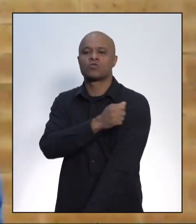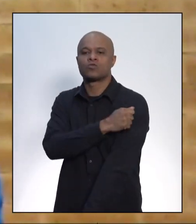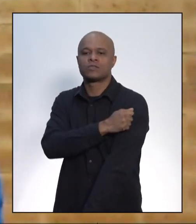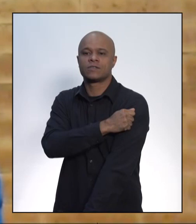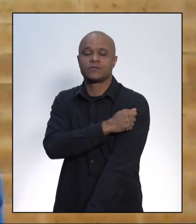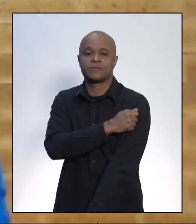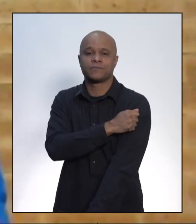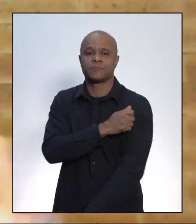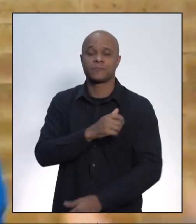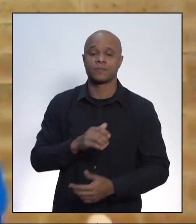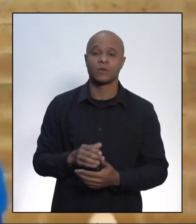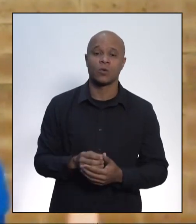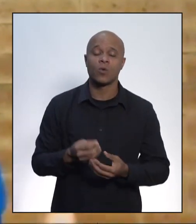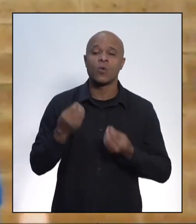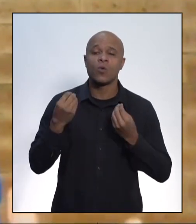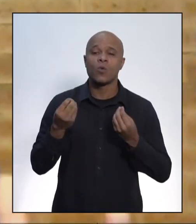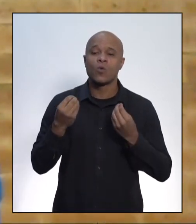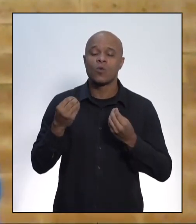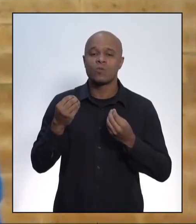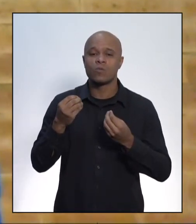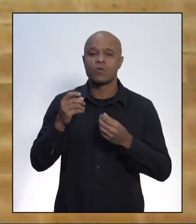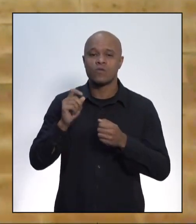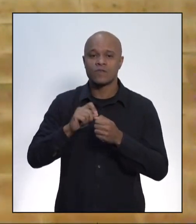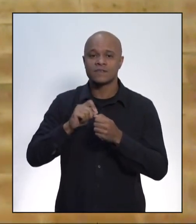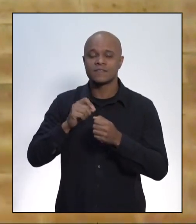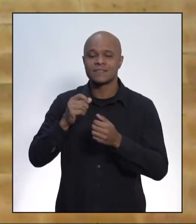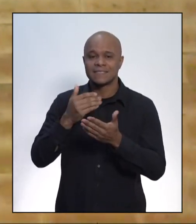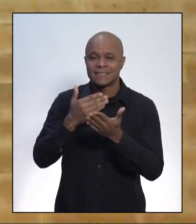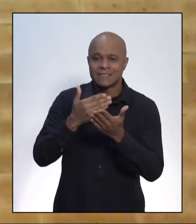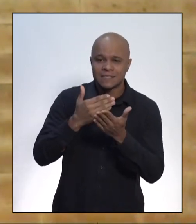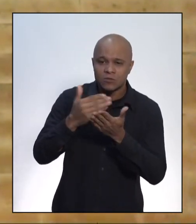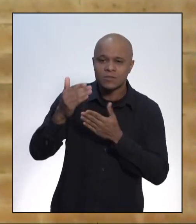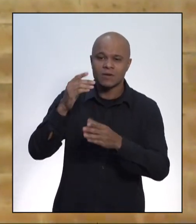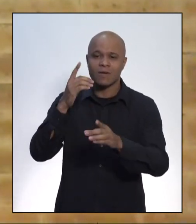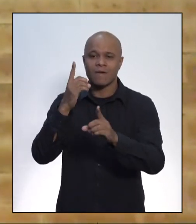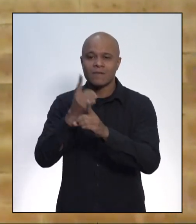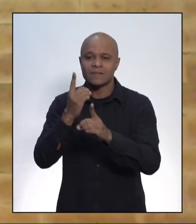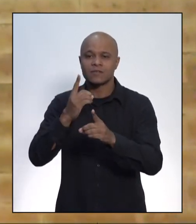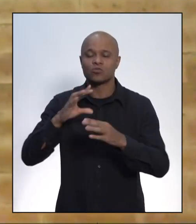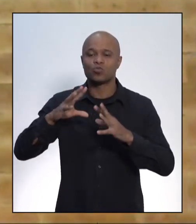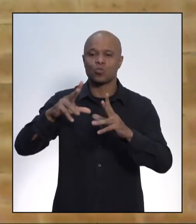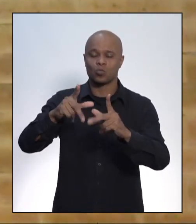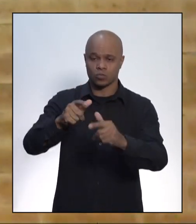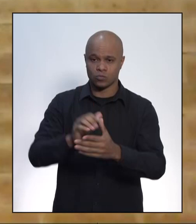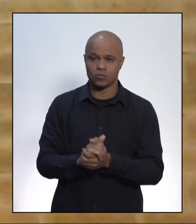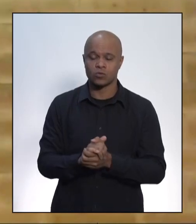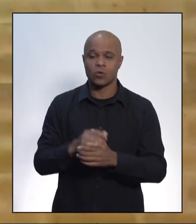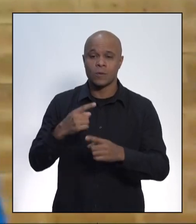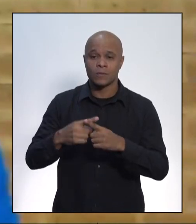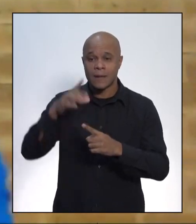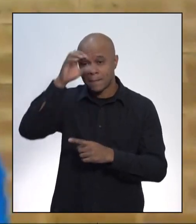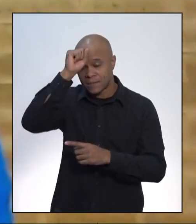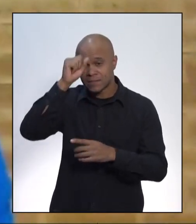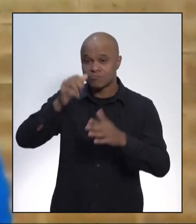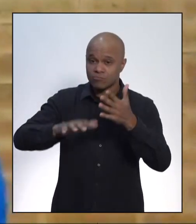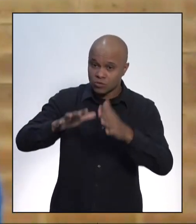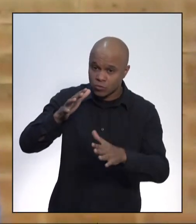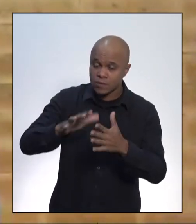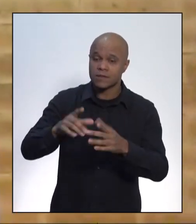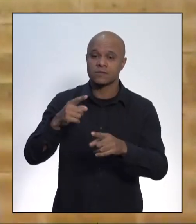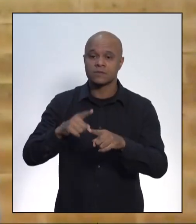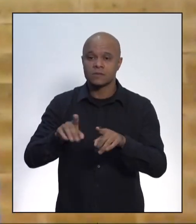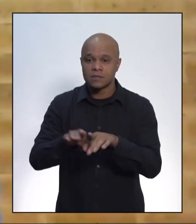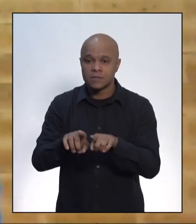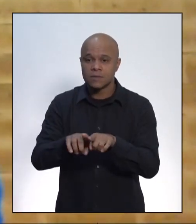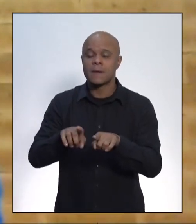e aí com índices de aprendizagem que não são os desejáveis, né? Não é o que a gente deveria ter. Então, a gente viu que a gente poderia